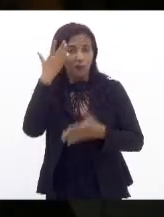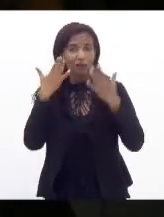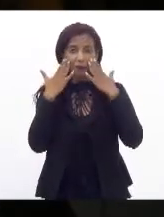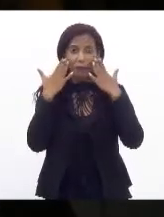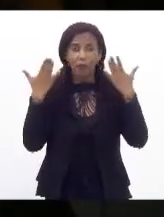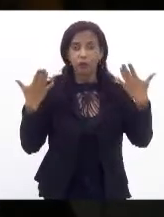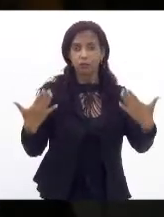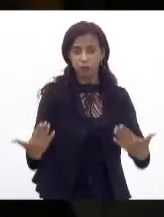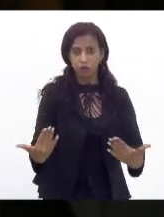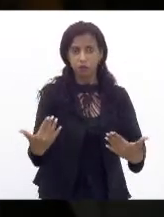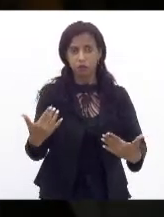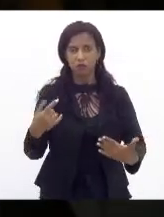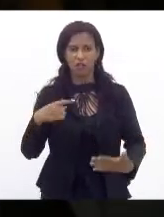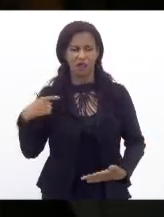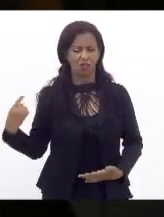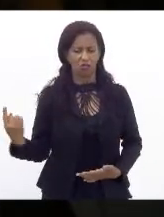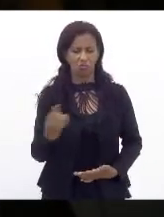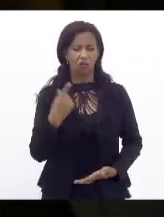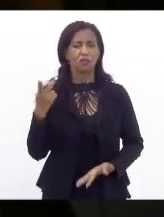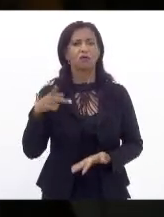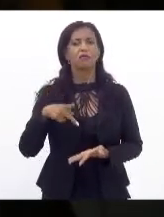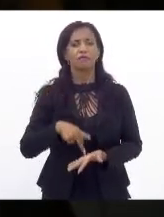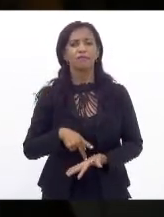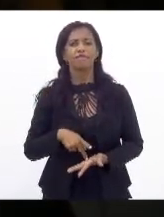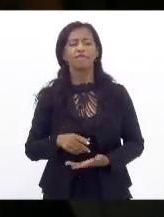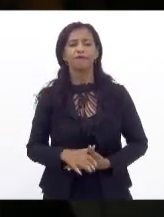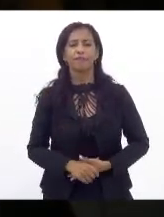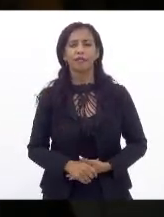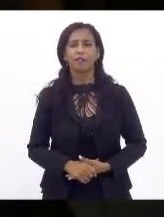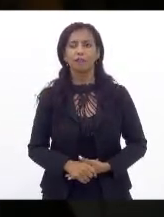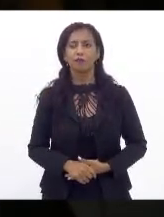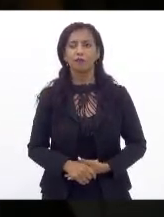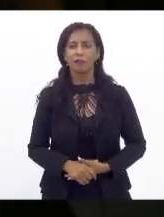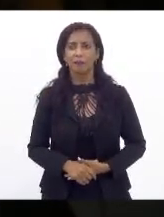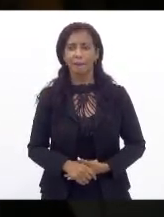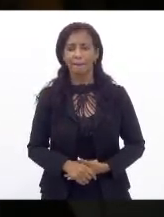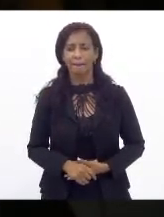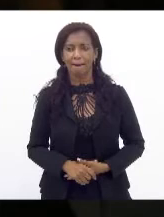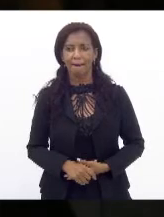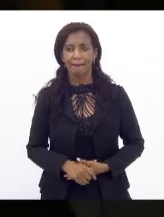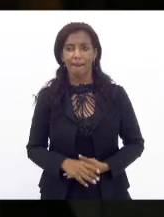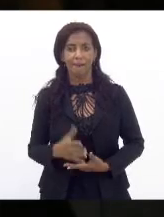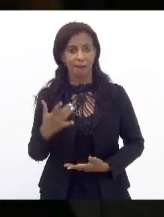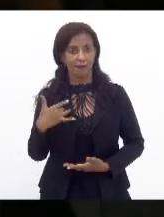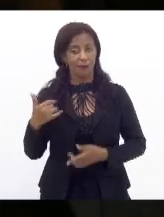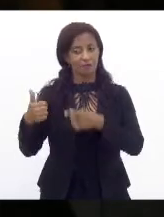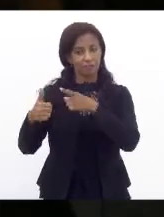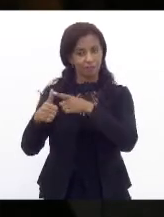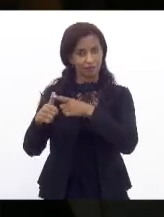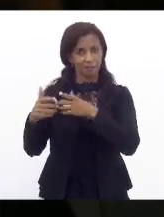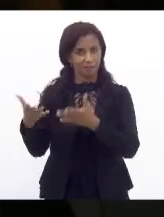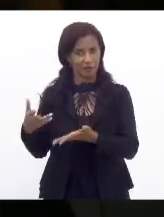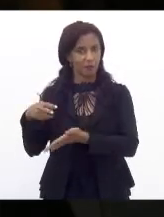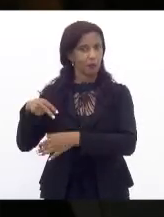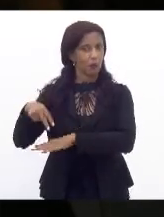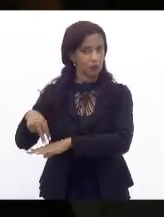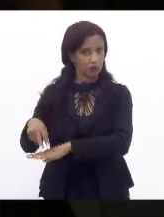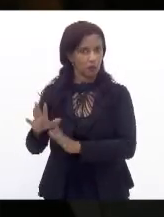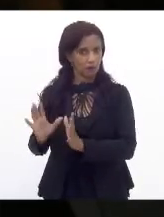expressar a nossa realidade. Então, queria colocar já aqui a minha